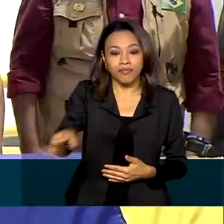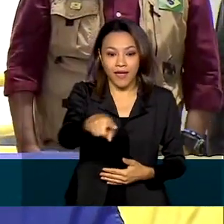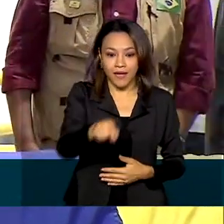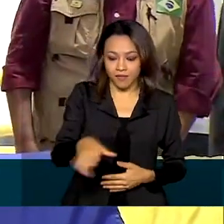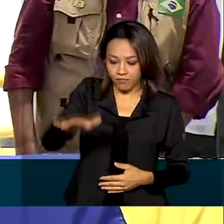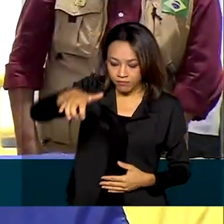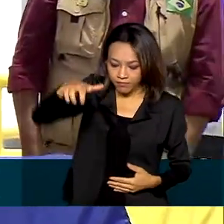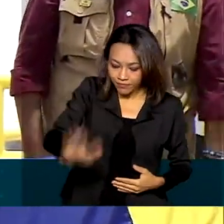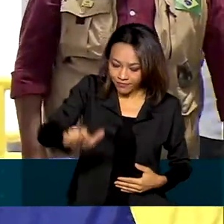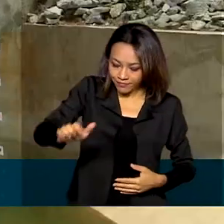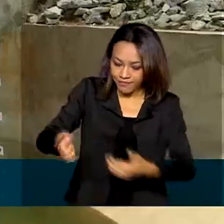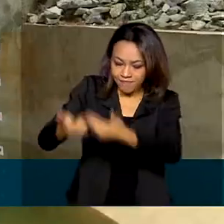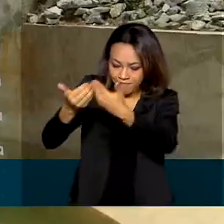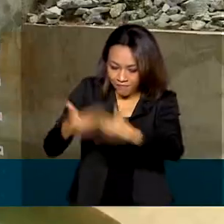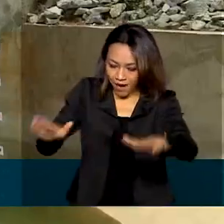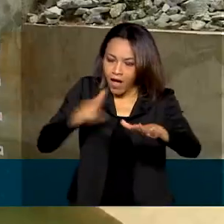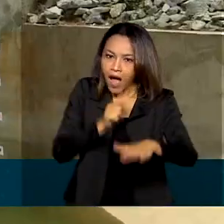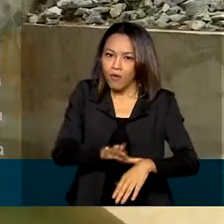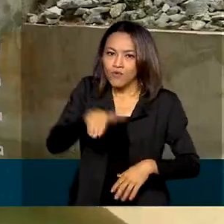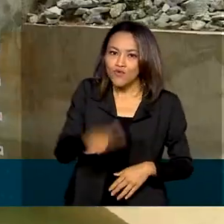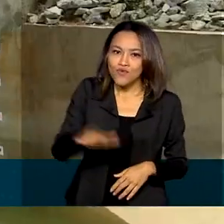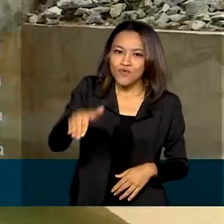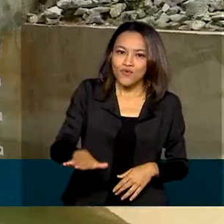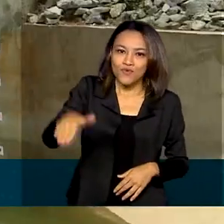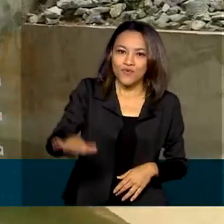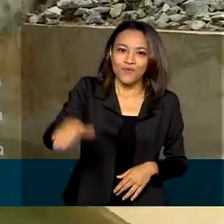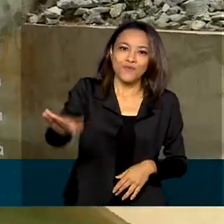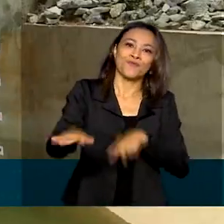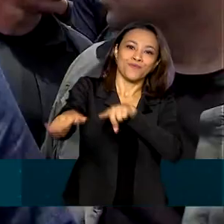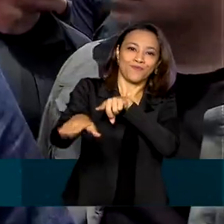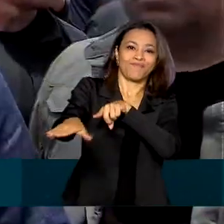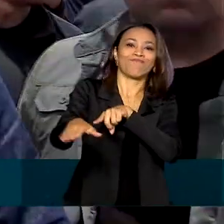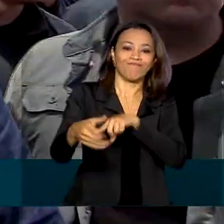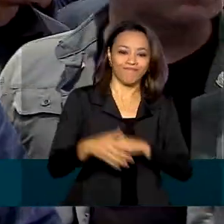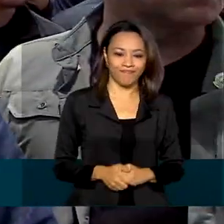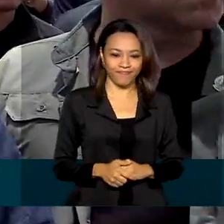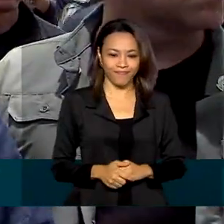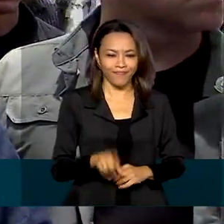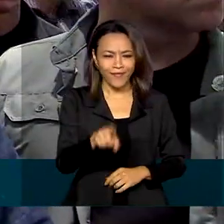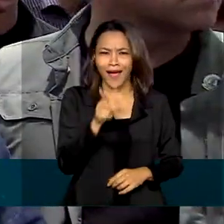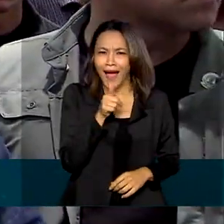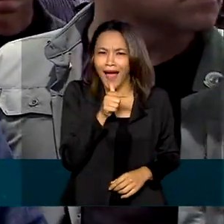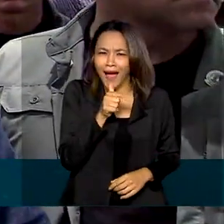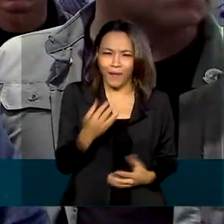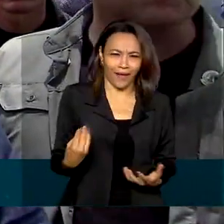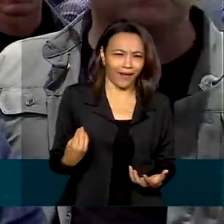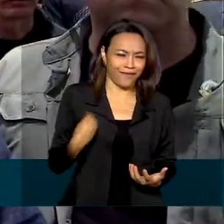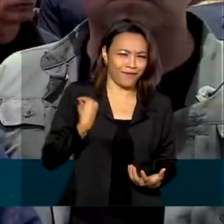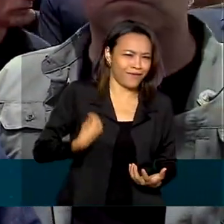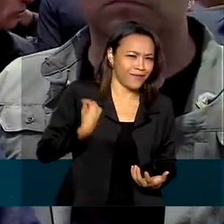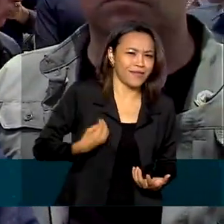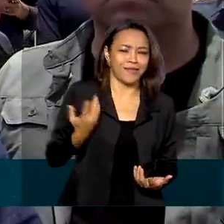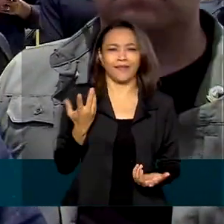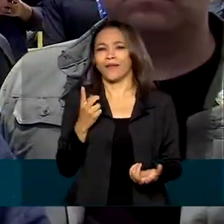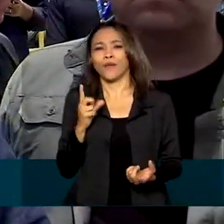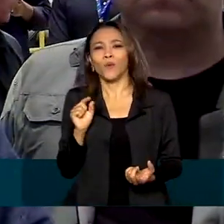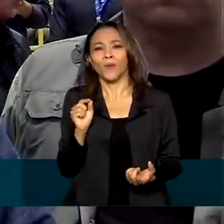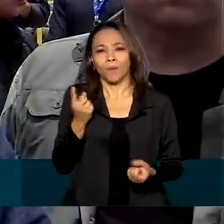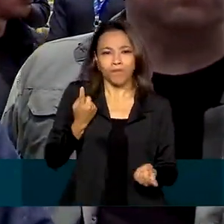abriu as comportas da barragem Barro Branco que entra na fase de testes de estrutura água vida é progresso